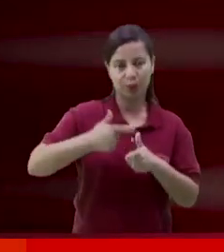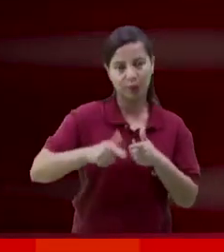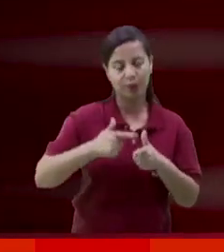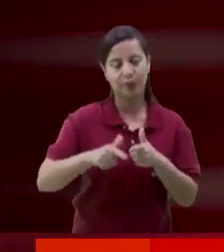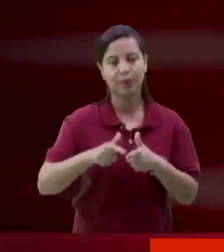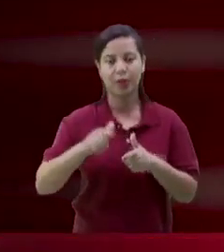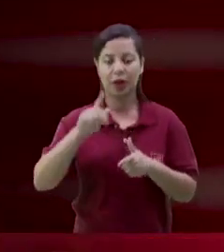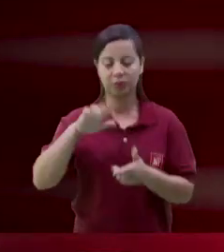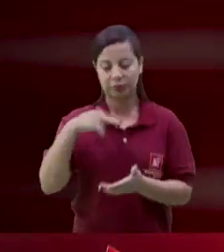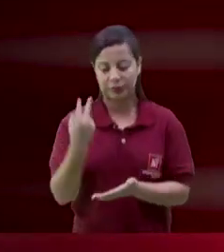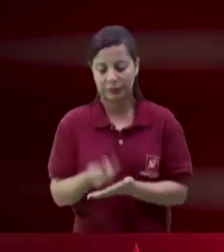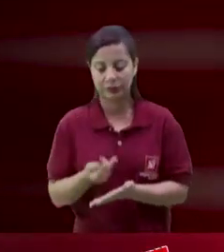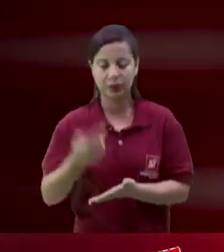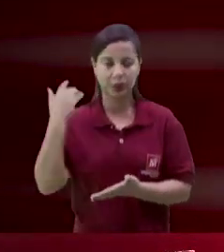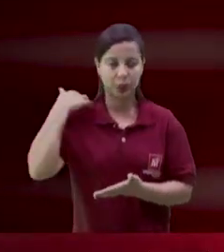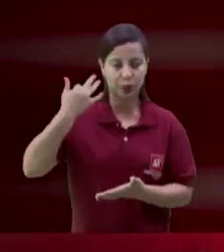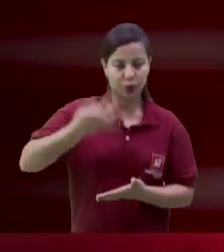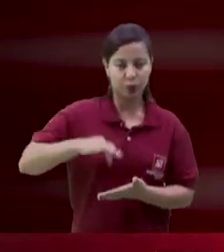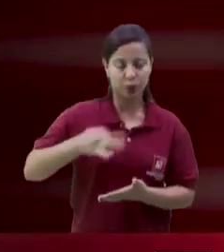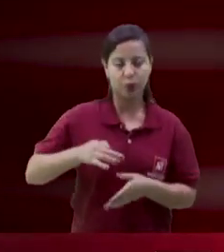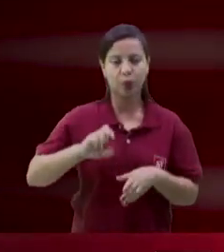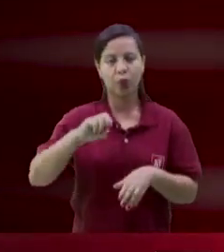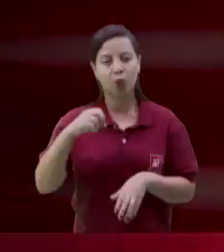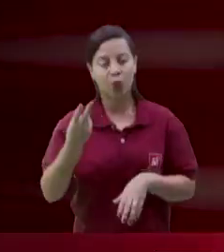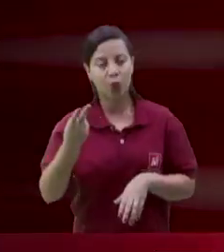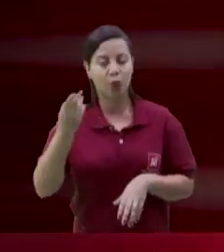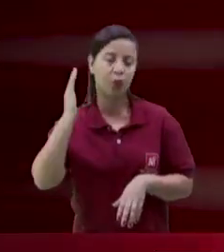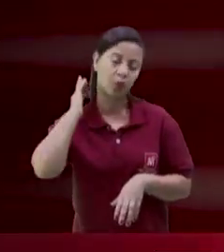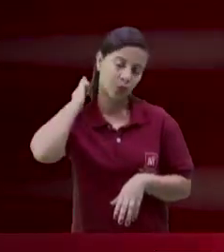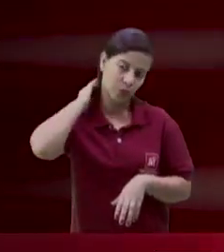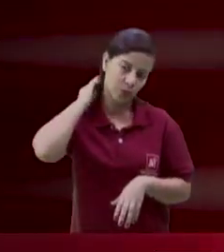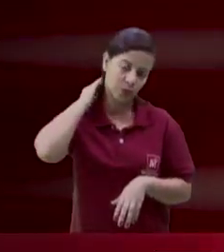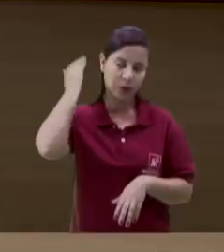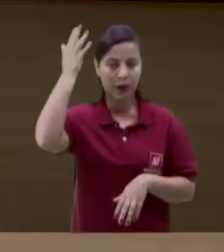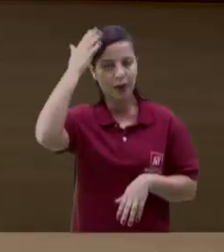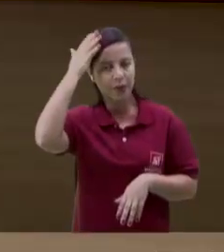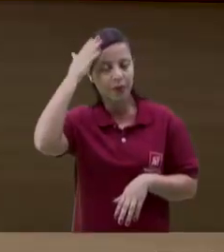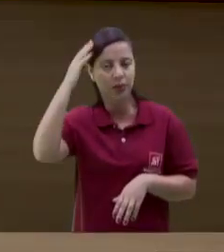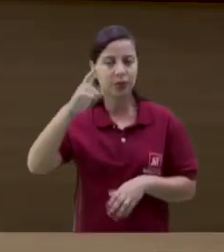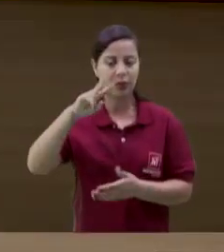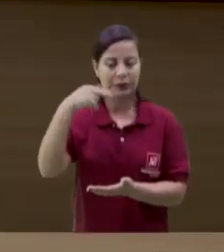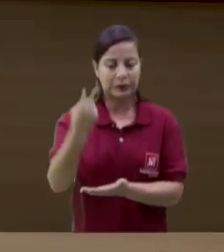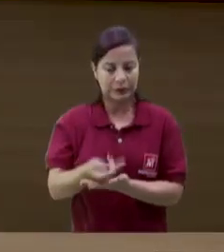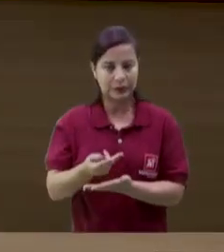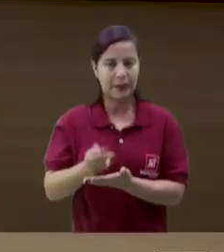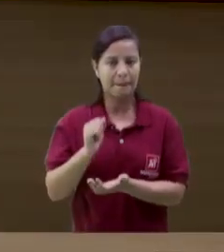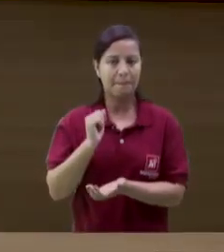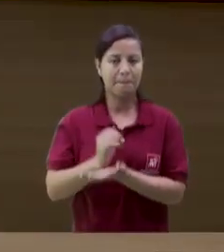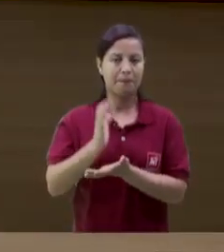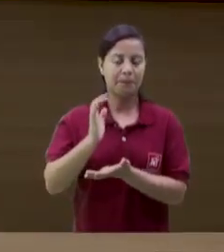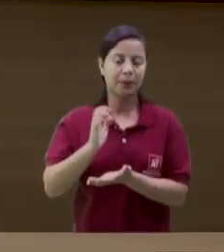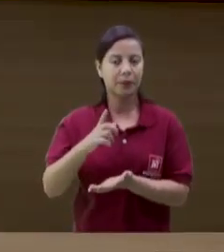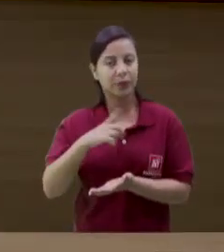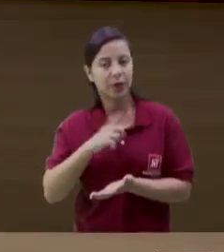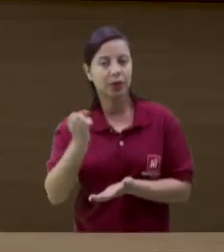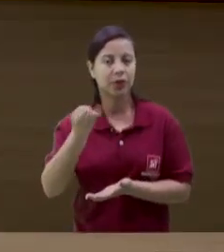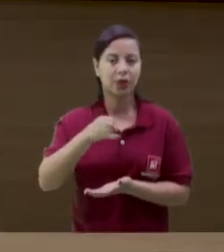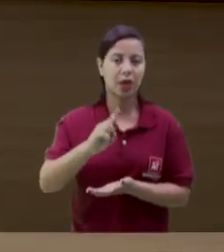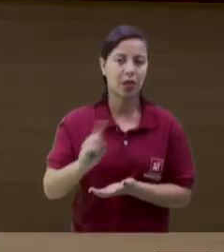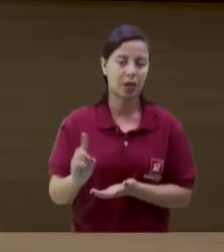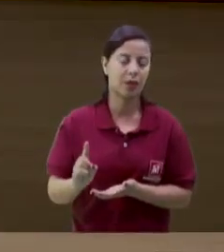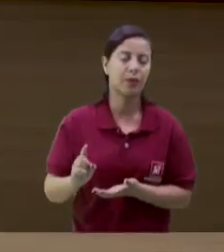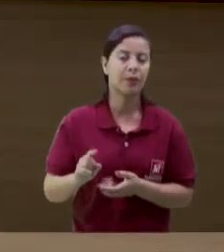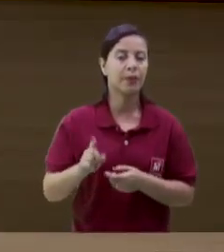cabeça ou do pescoço pode ter sido acometida nessa situação de queda? Se isso ocorreu, é preciso